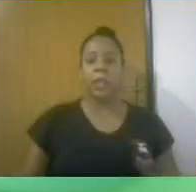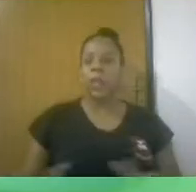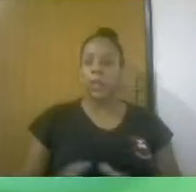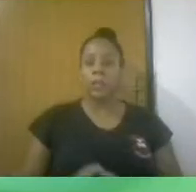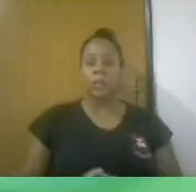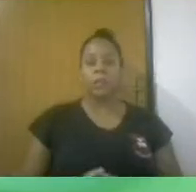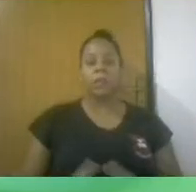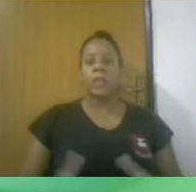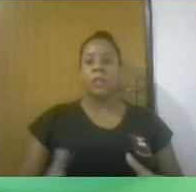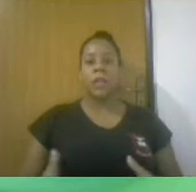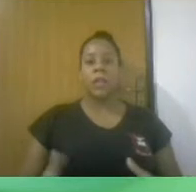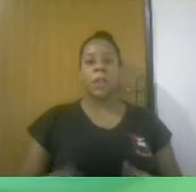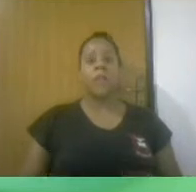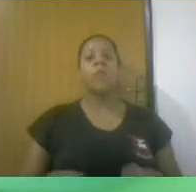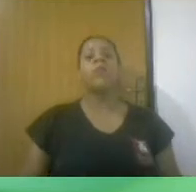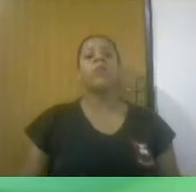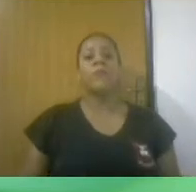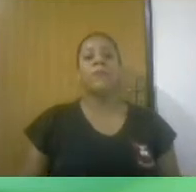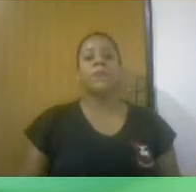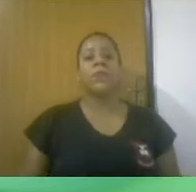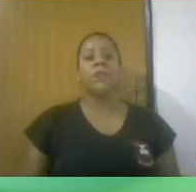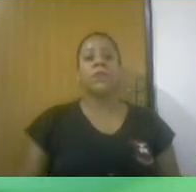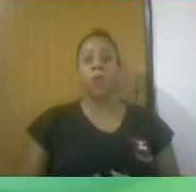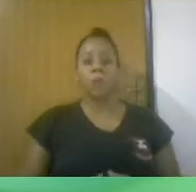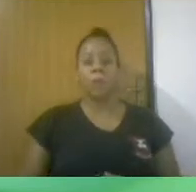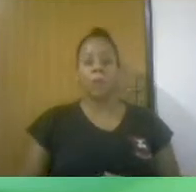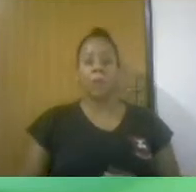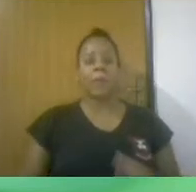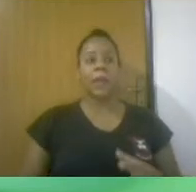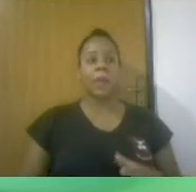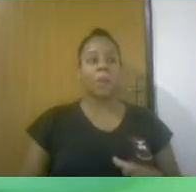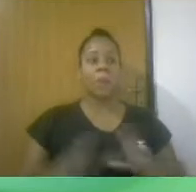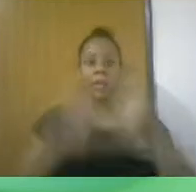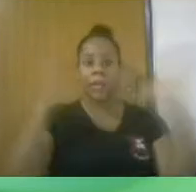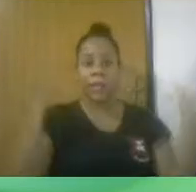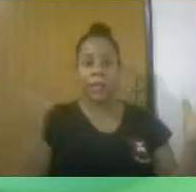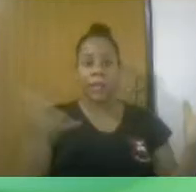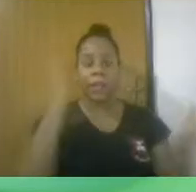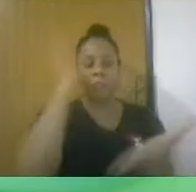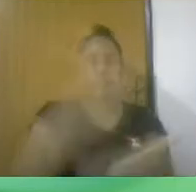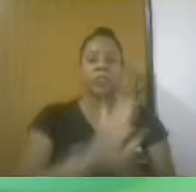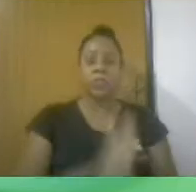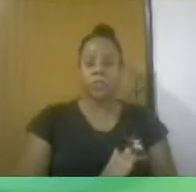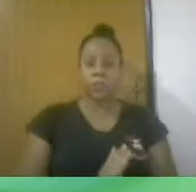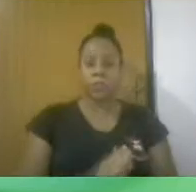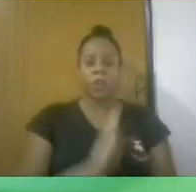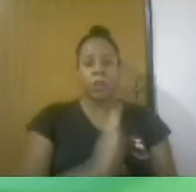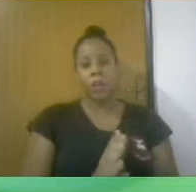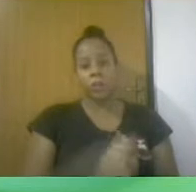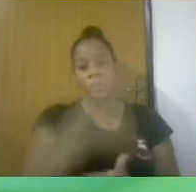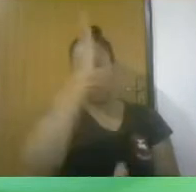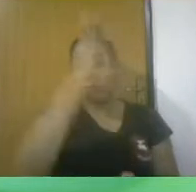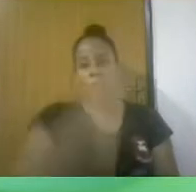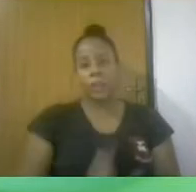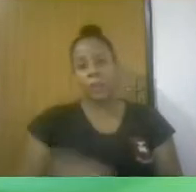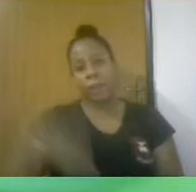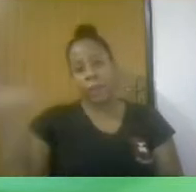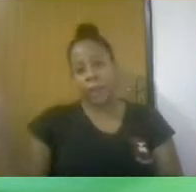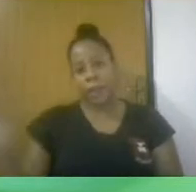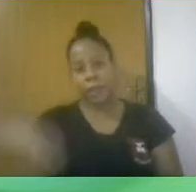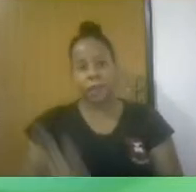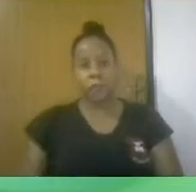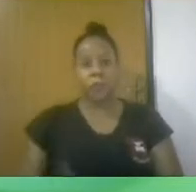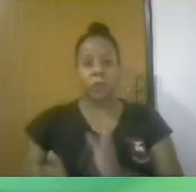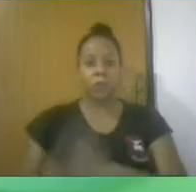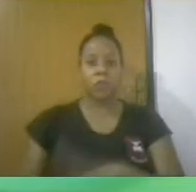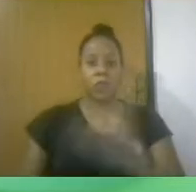planeta. Então, seria muito difícil controlar, pegar o planeta Terra e dividir em dois. Olha só, tudo que tem para